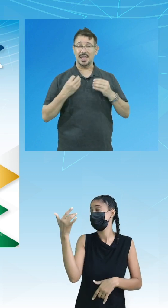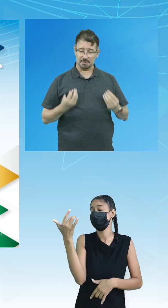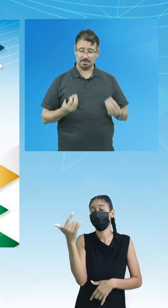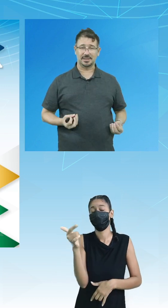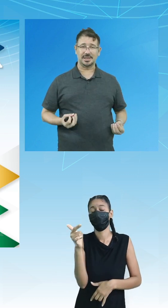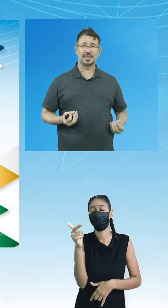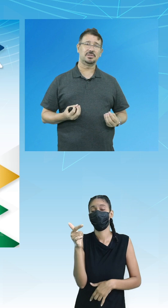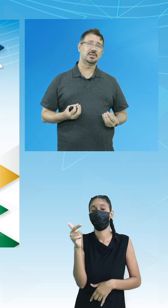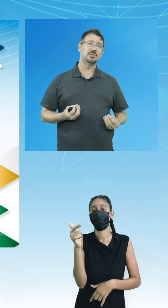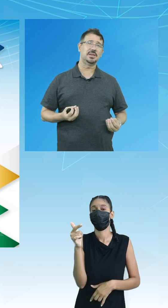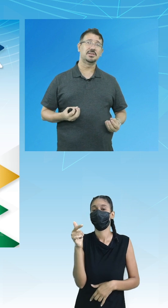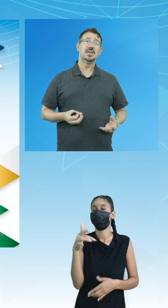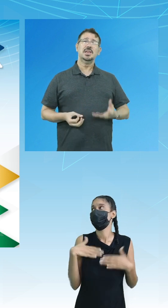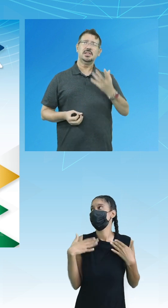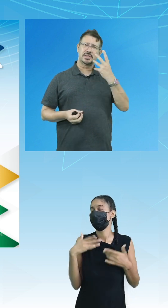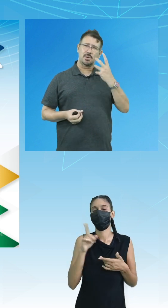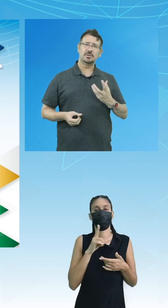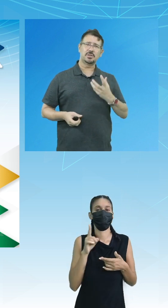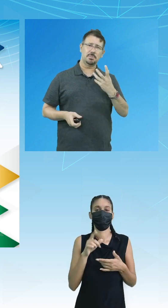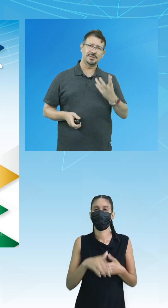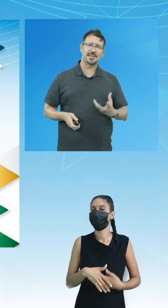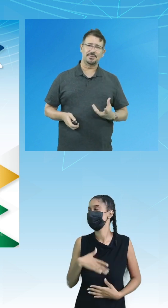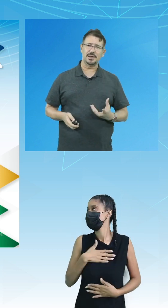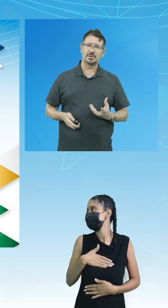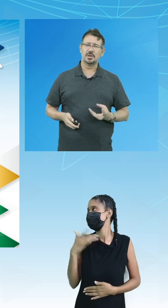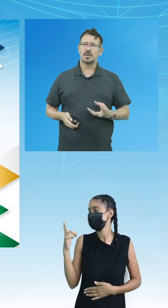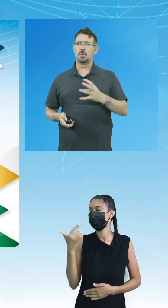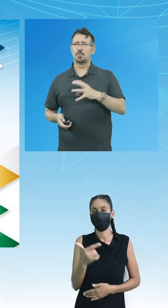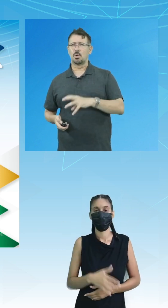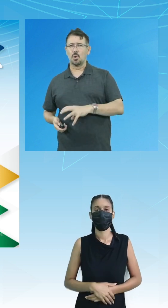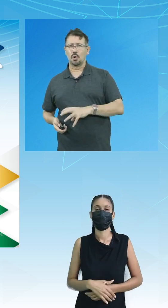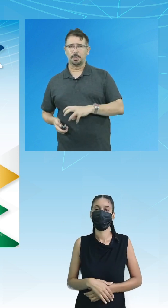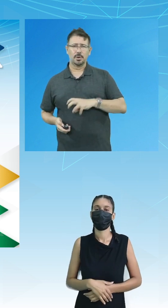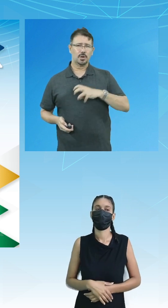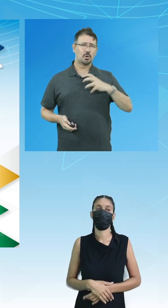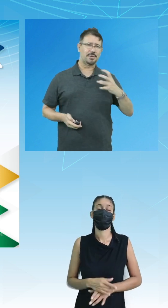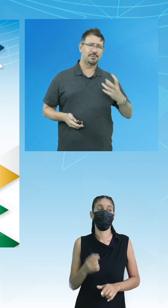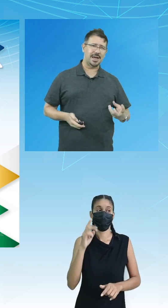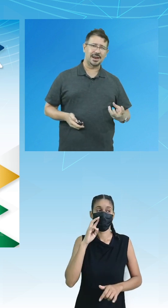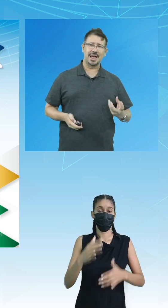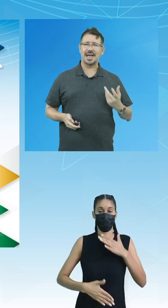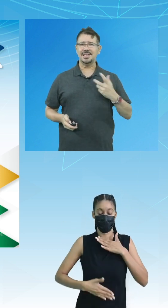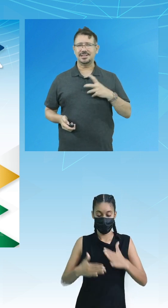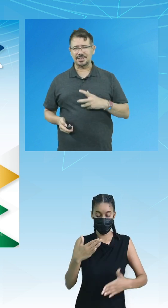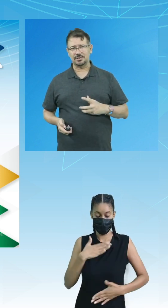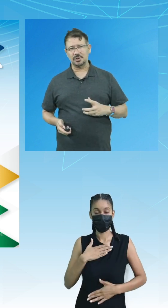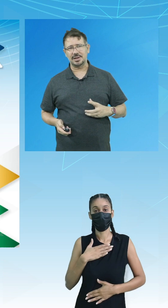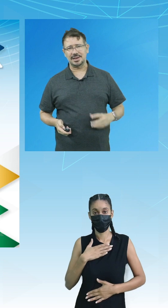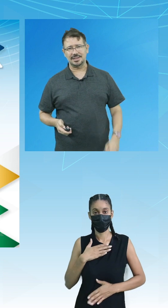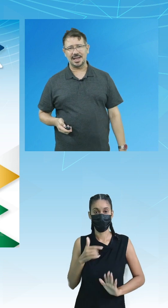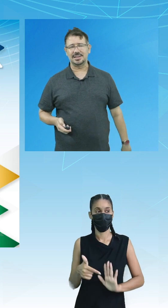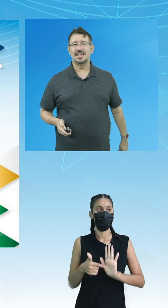há realmente a questão da doença. Então, estão observando como o corpo, como a fala, a intencionalidade,